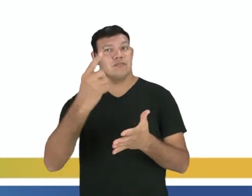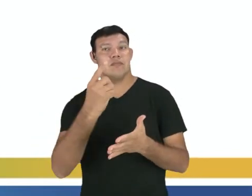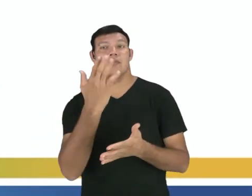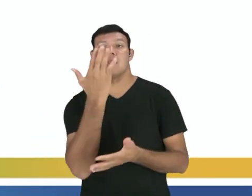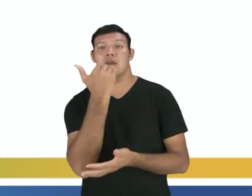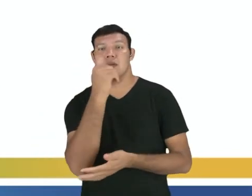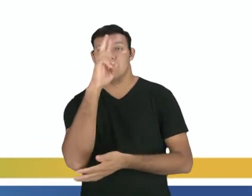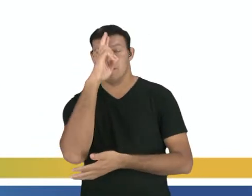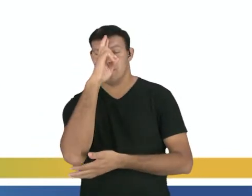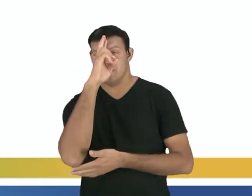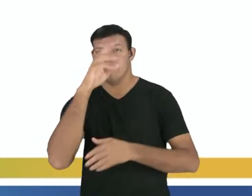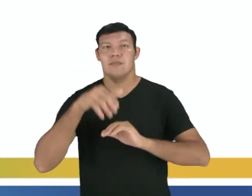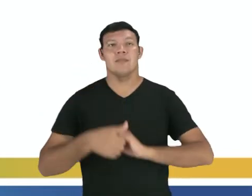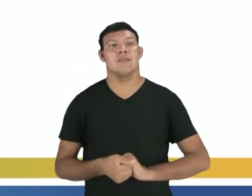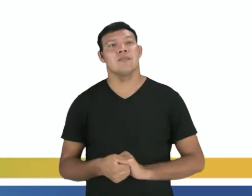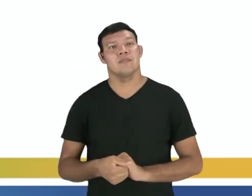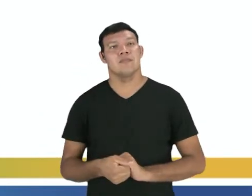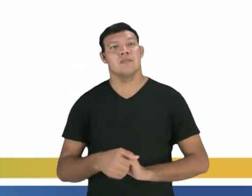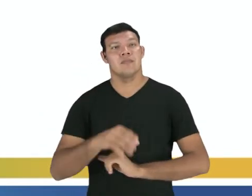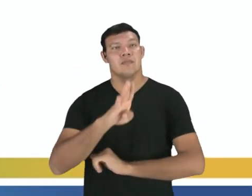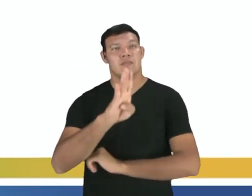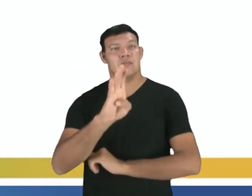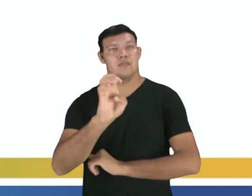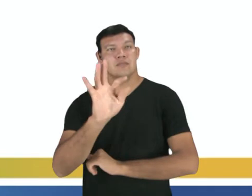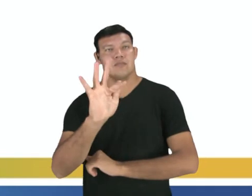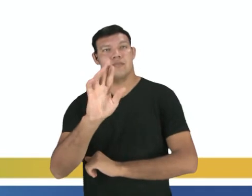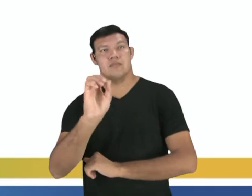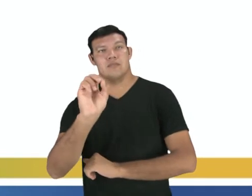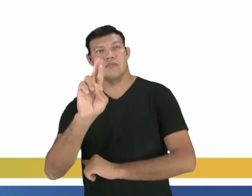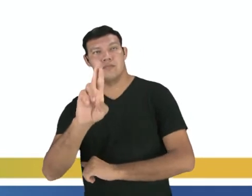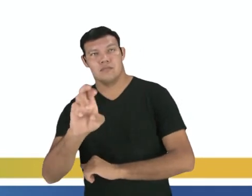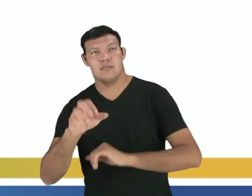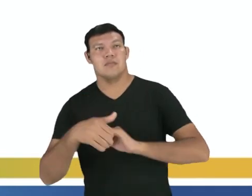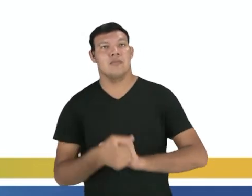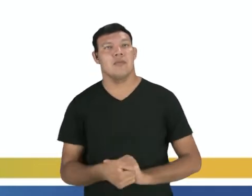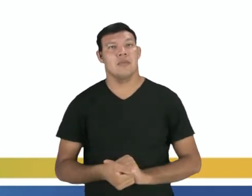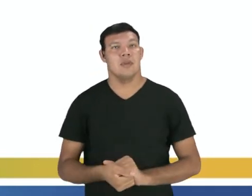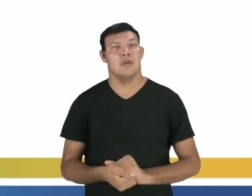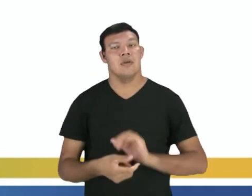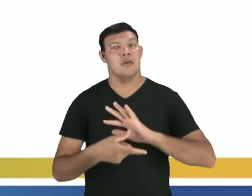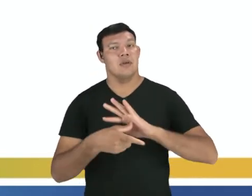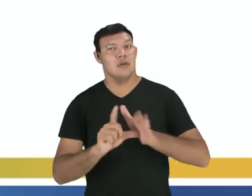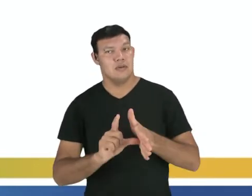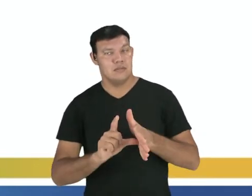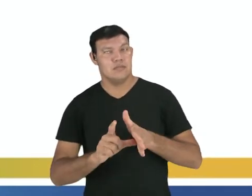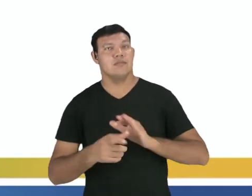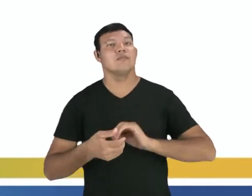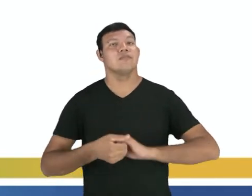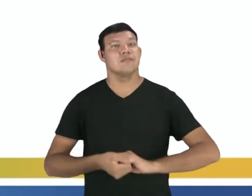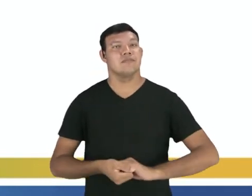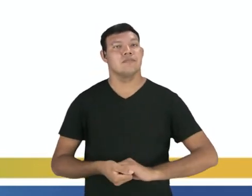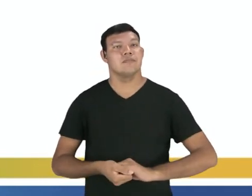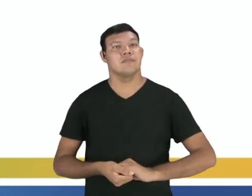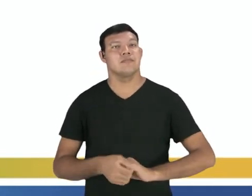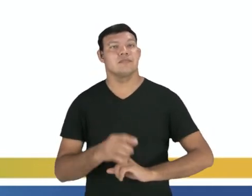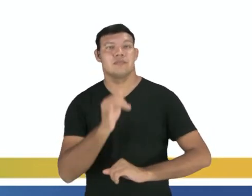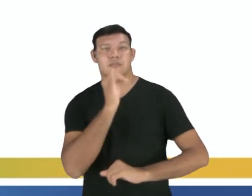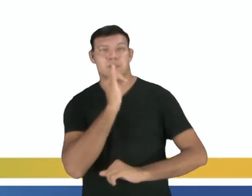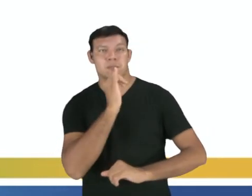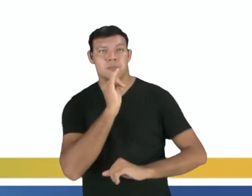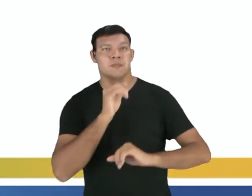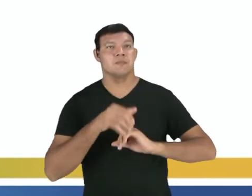somos nós temos também before significa antes de outro evento na linha do tempo por